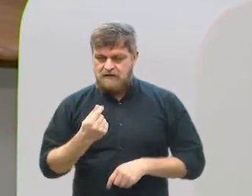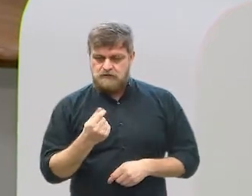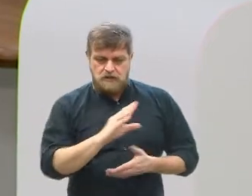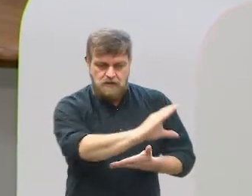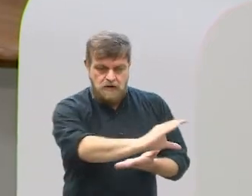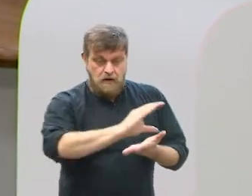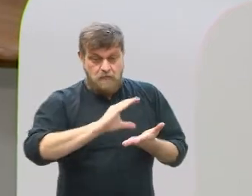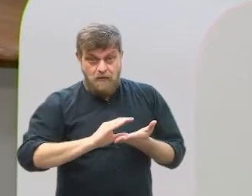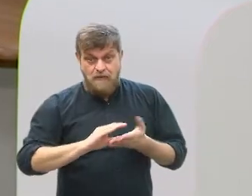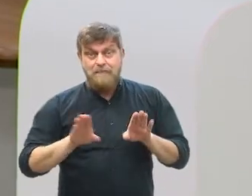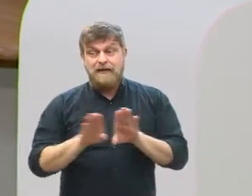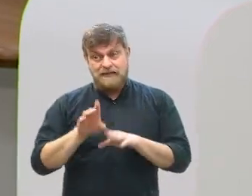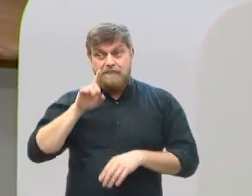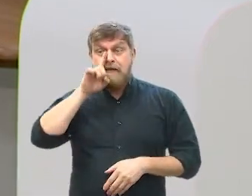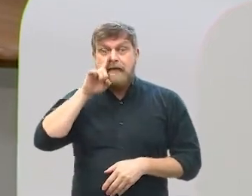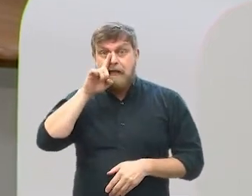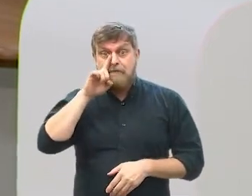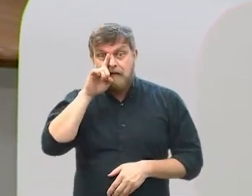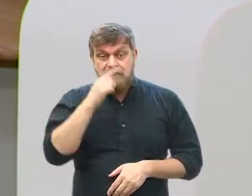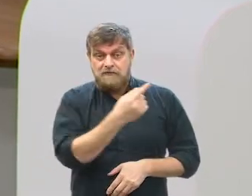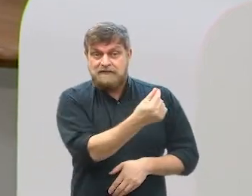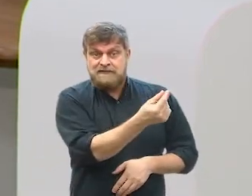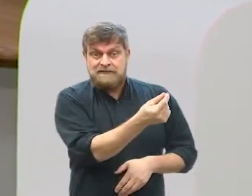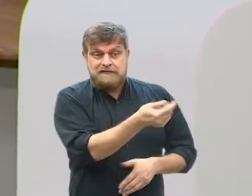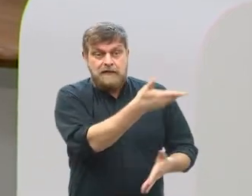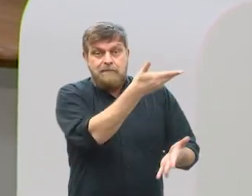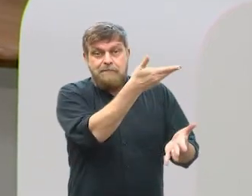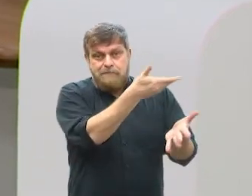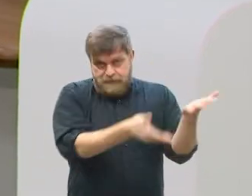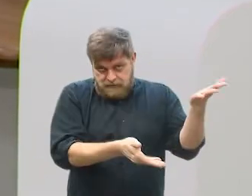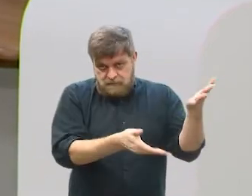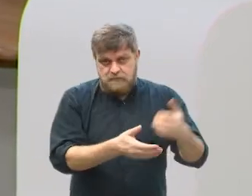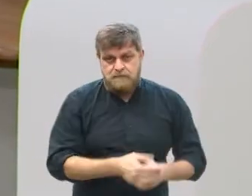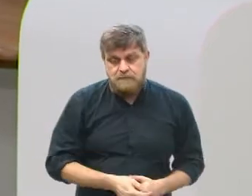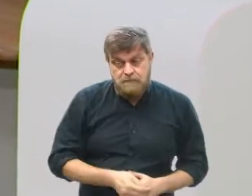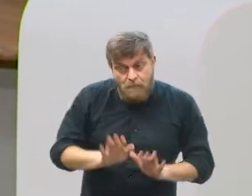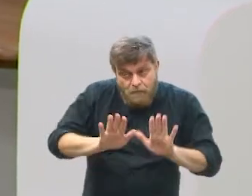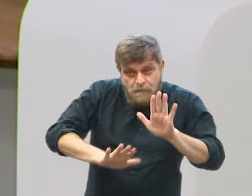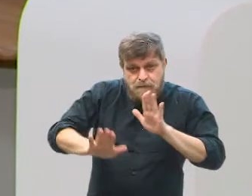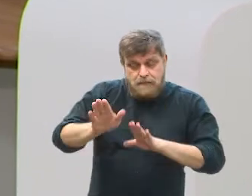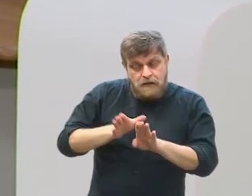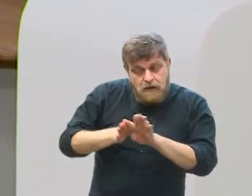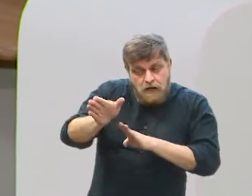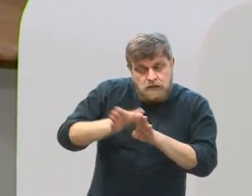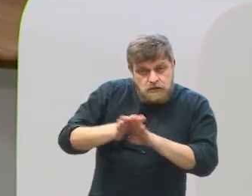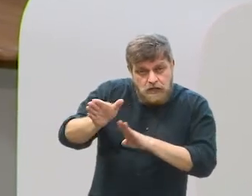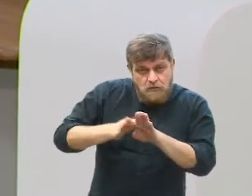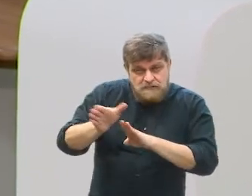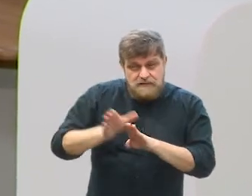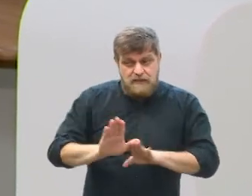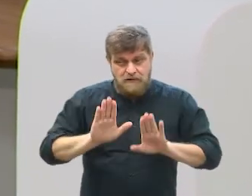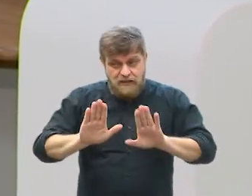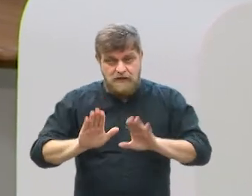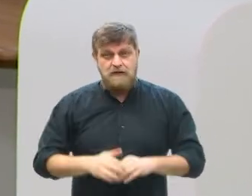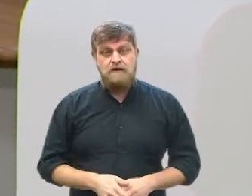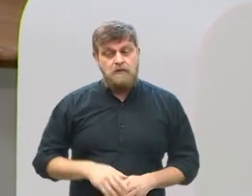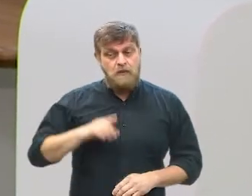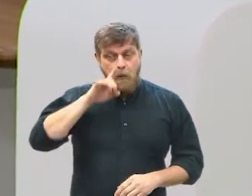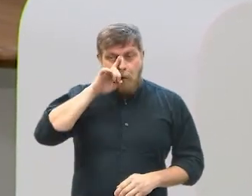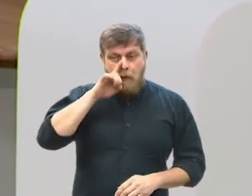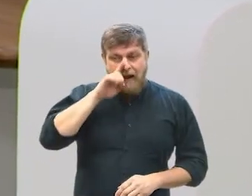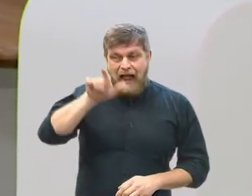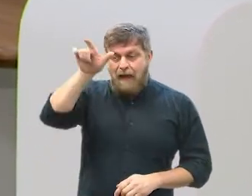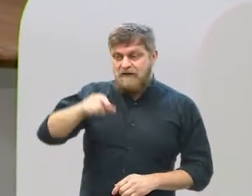Como pode ter o risco também de você acabar perdendo. Por isso, a gente indica esse para quem tem um